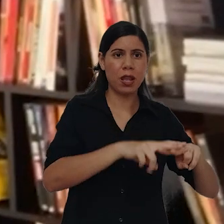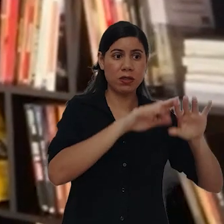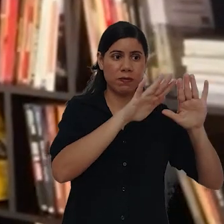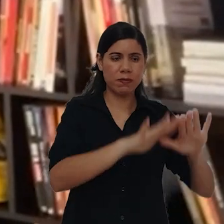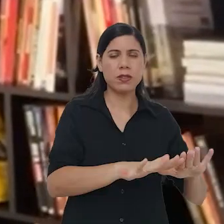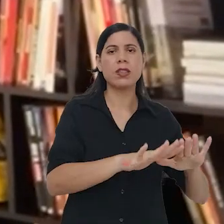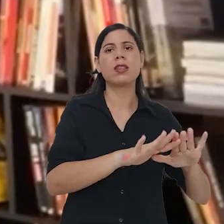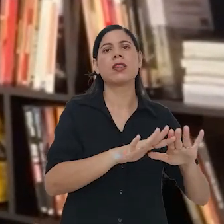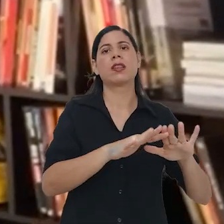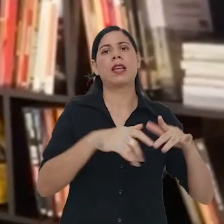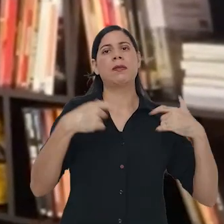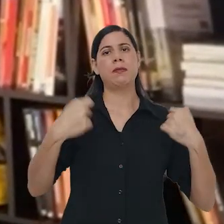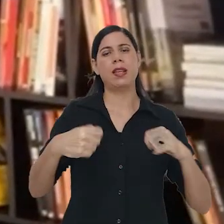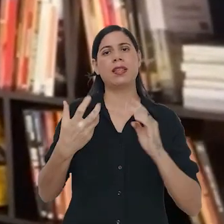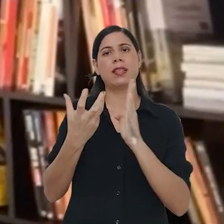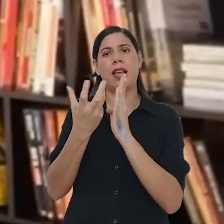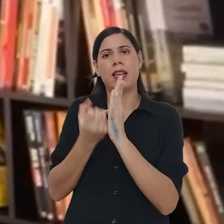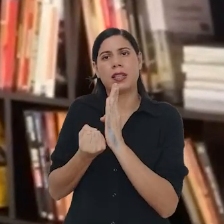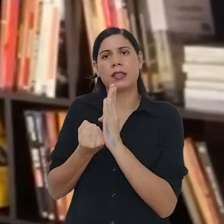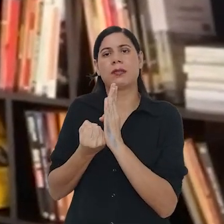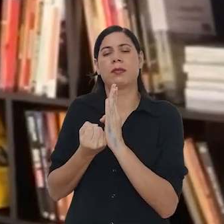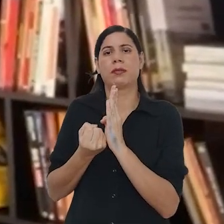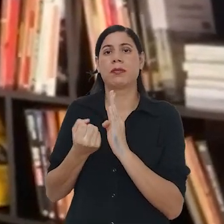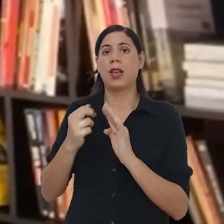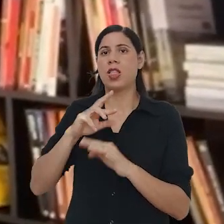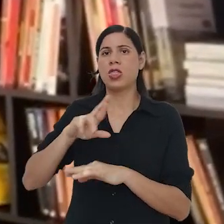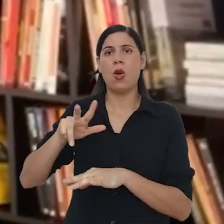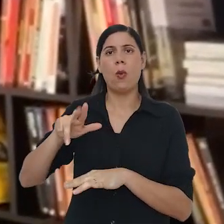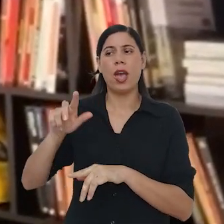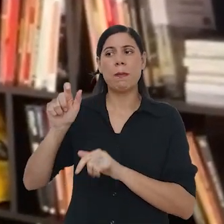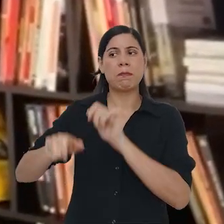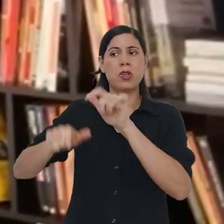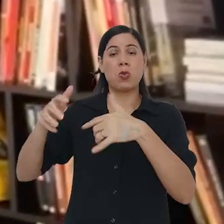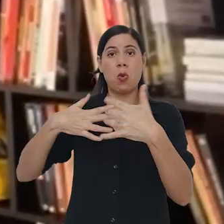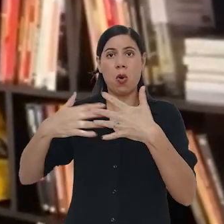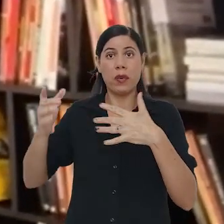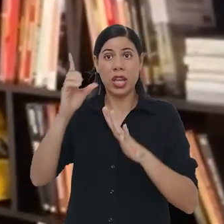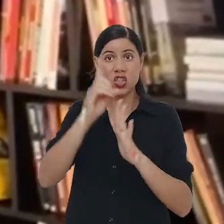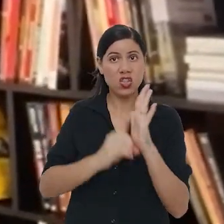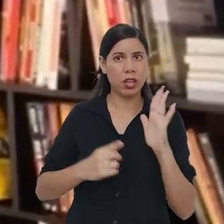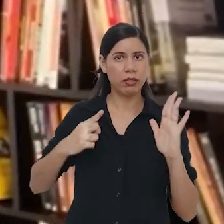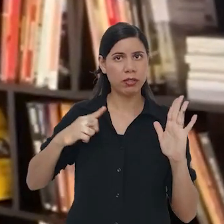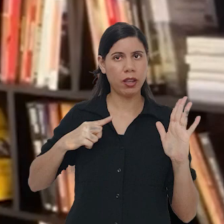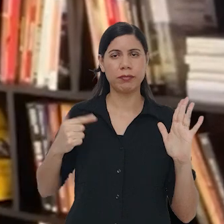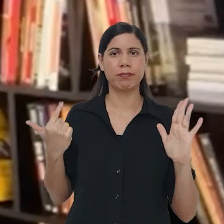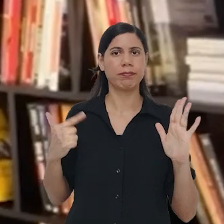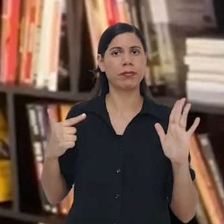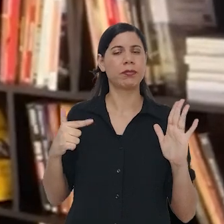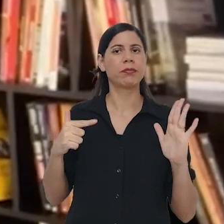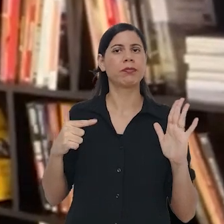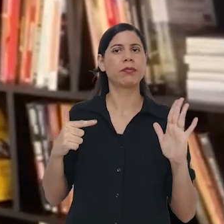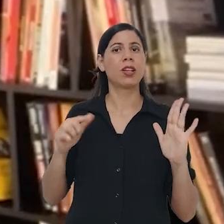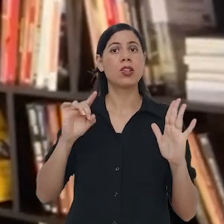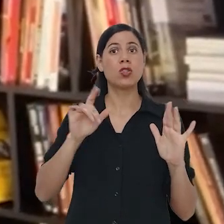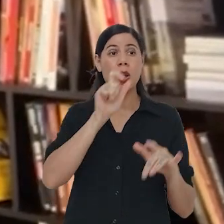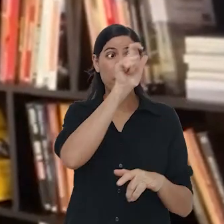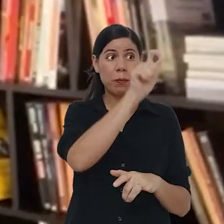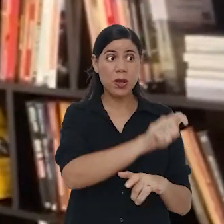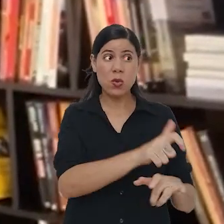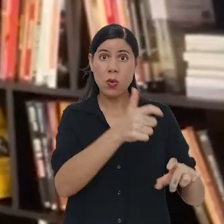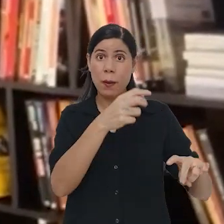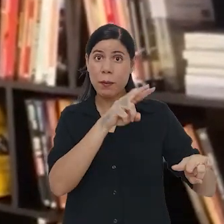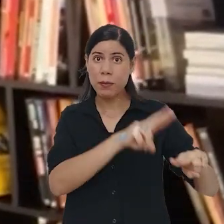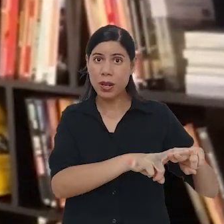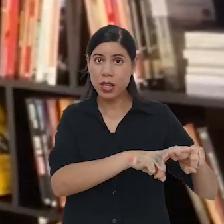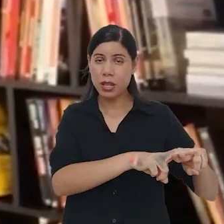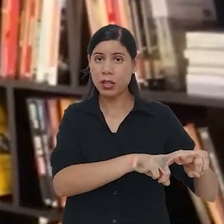hoje fazem jus ao benefício. Então não é qualquer pessoa que tem direito, somente o segurado que foi preso e